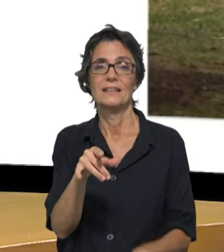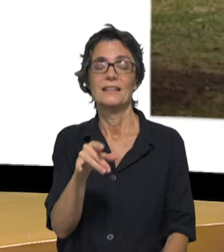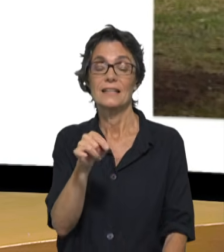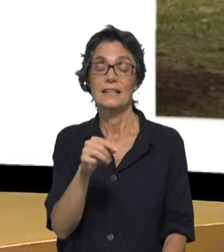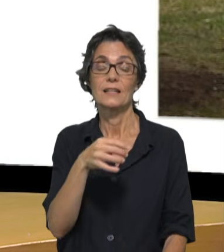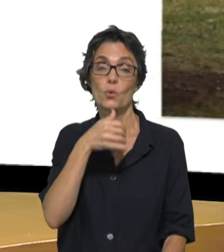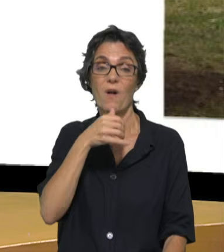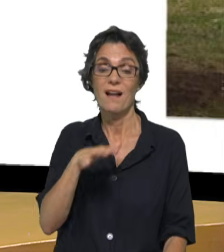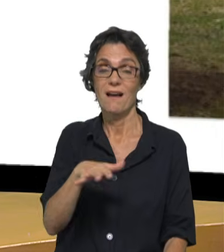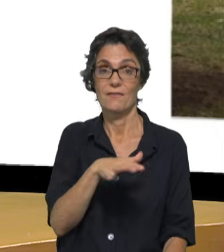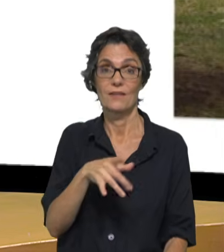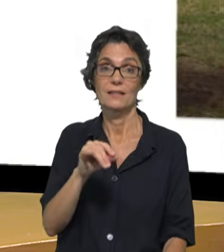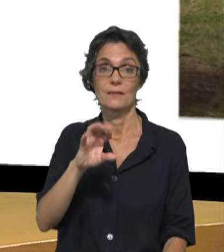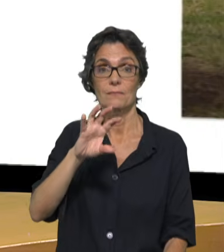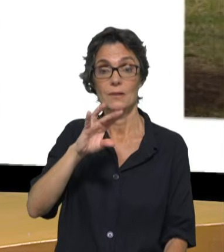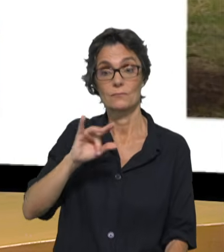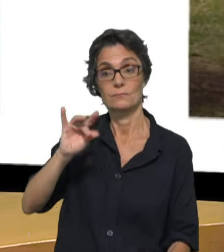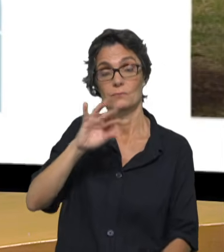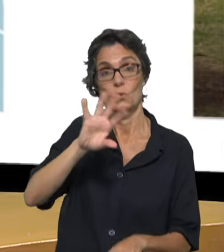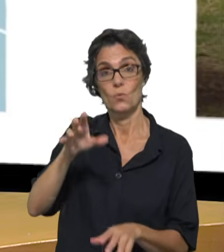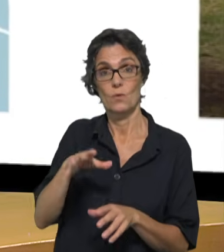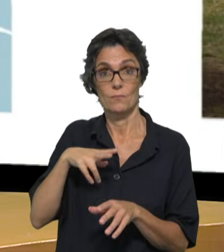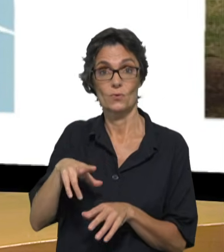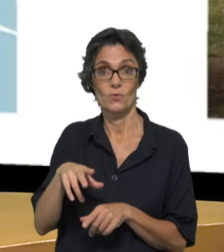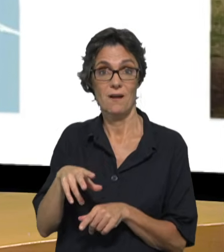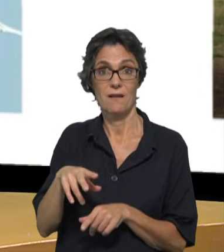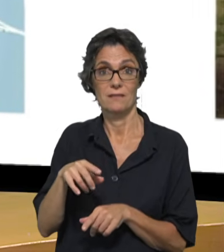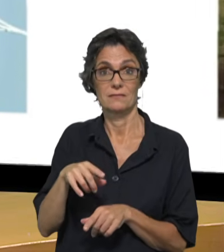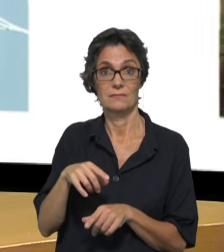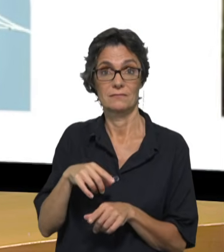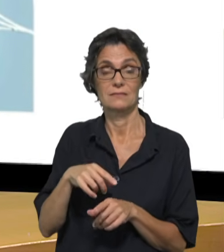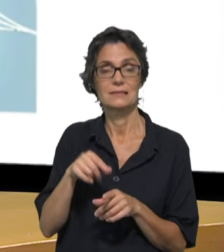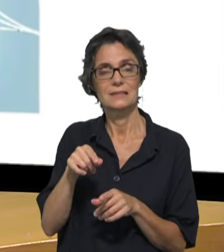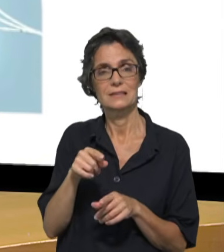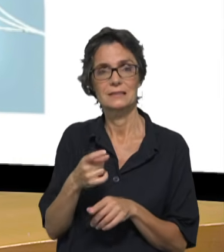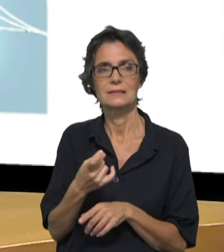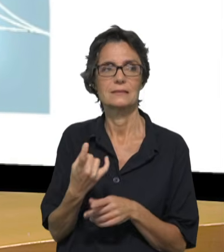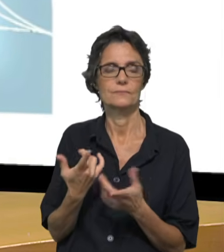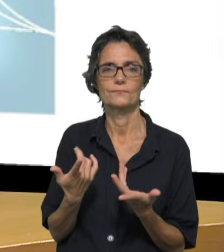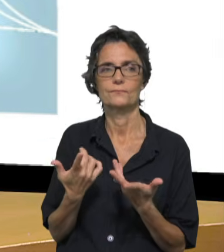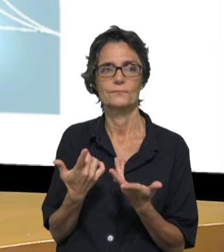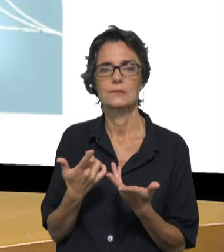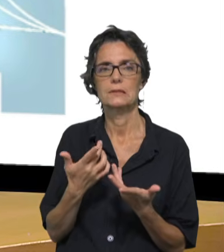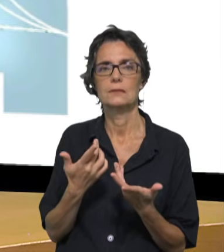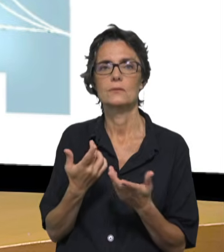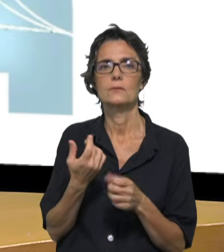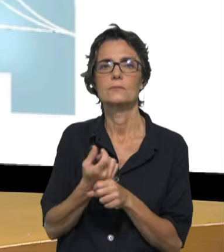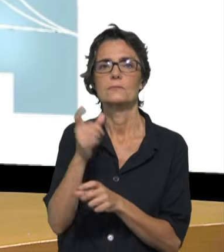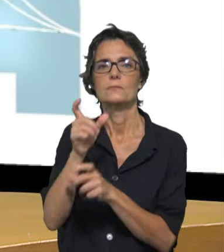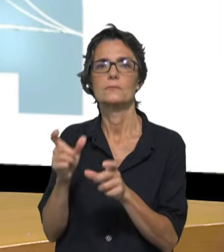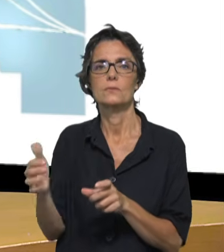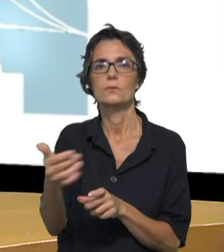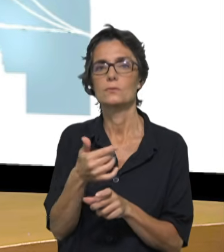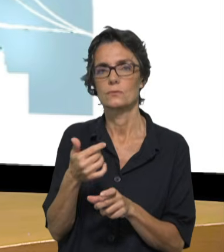Algarve e em outras zonas do país, que tem a ver com a questão da ausência de trabalhadores qualificados e das condições